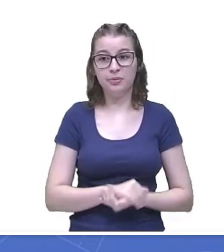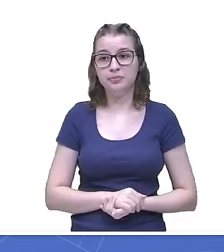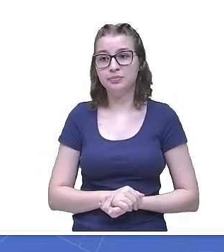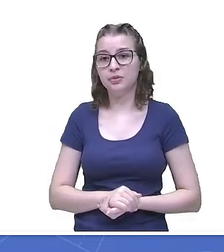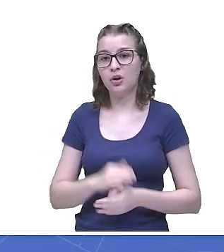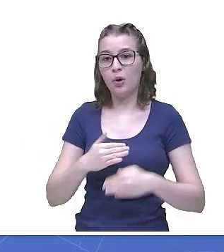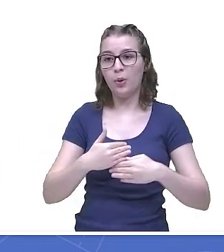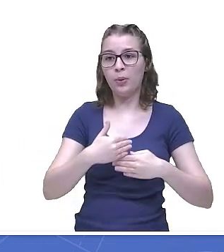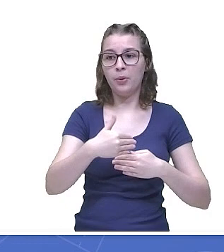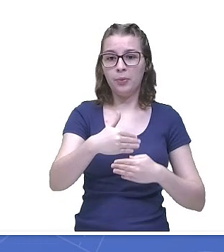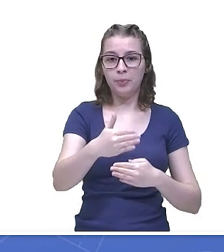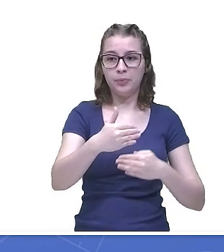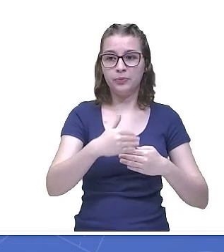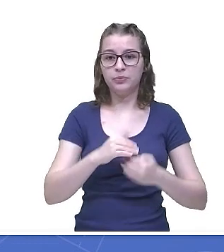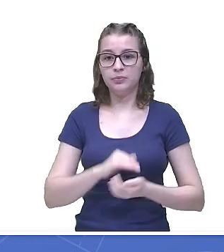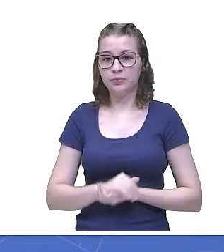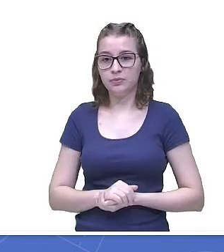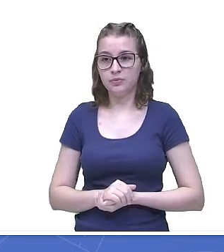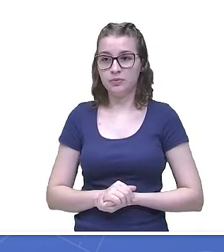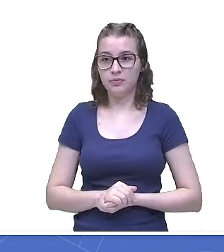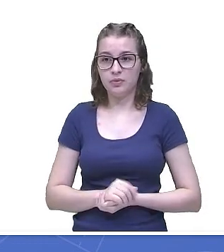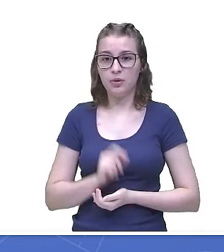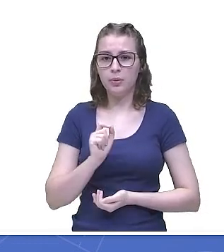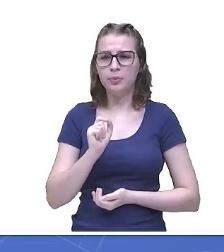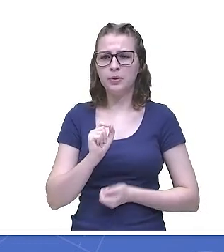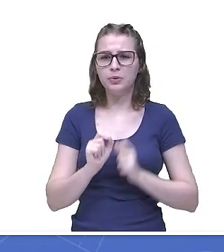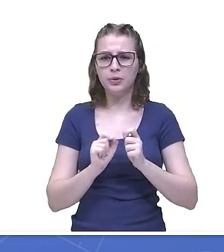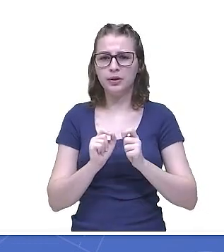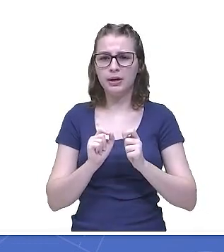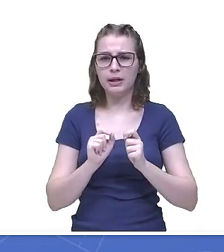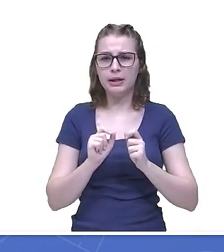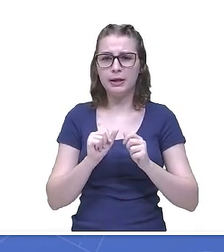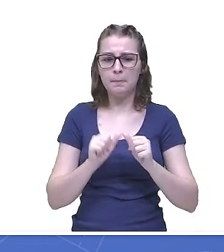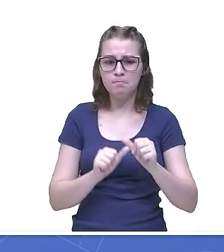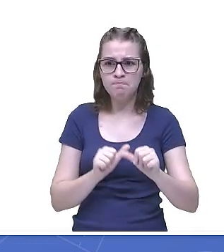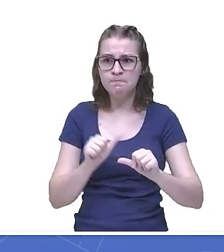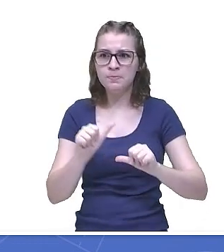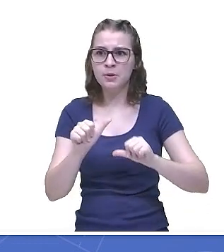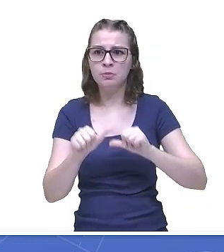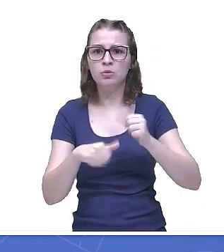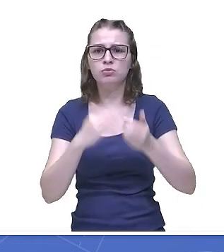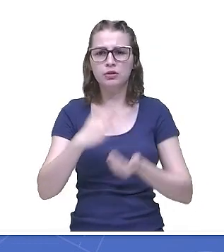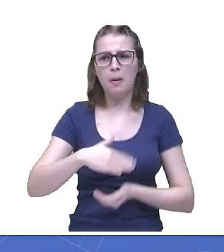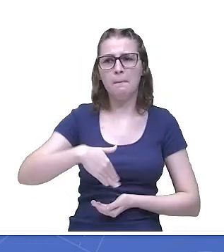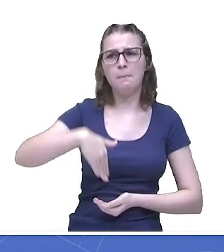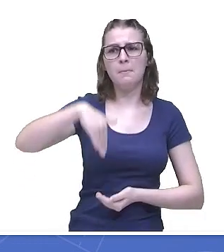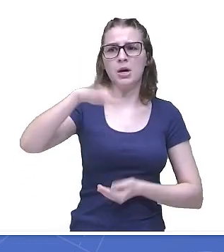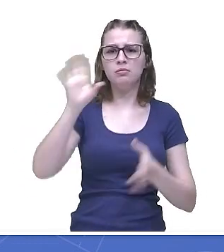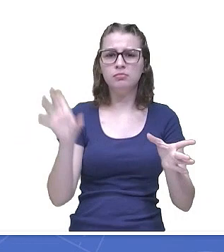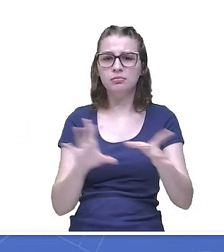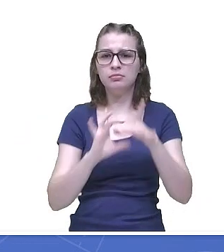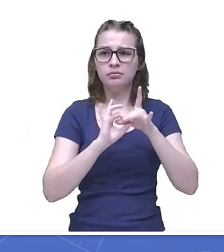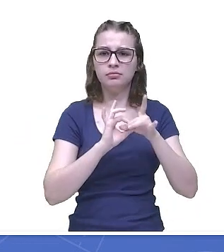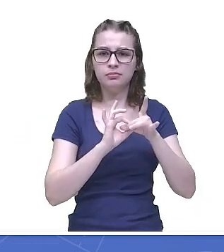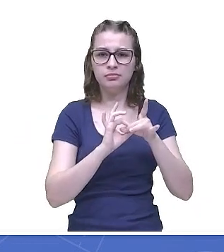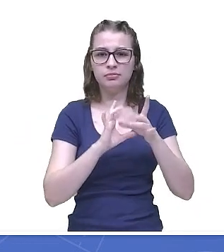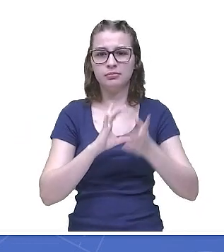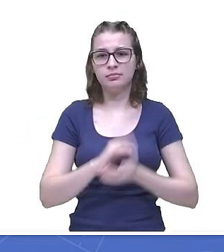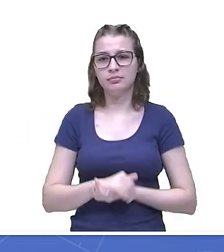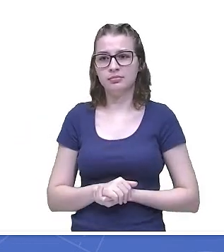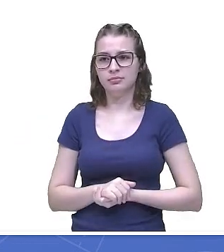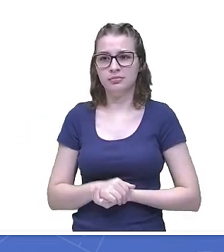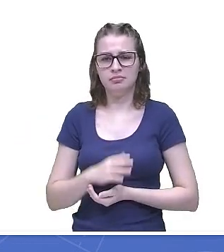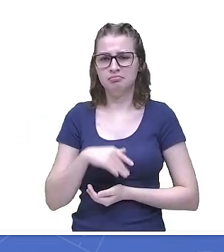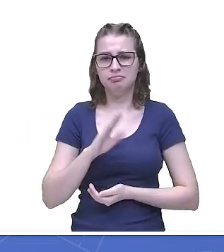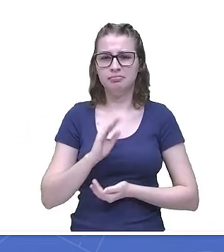de 88, ela vai então superar, ela vai transcender esse conceito, ela vai trazer um conceito novo, né?